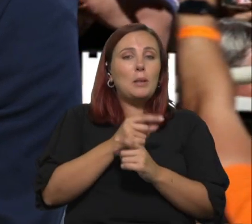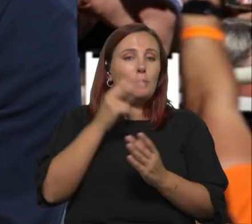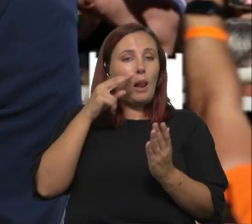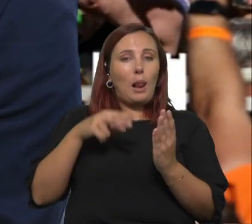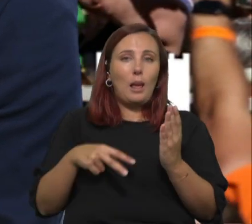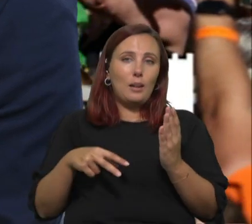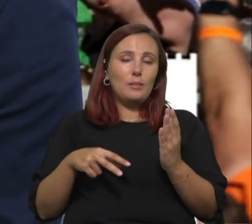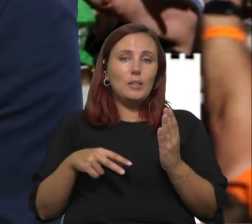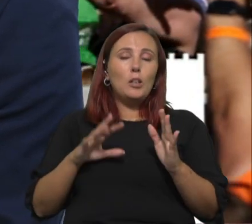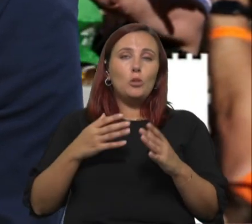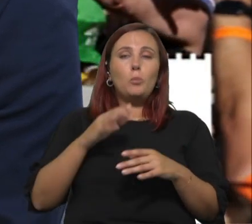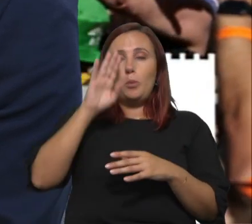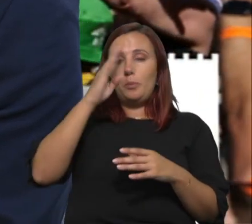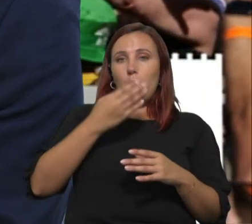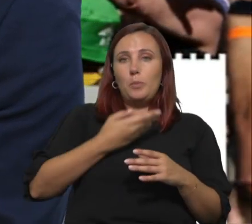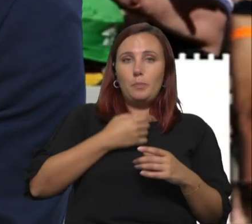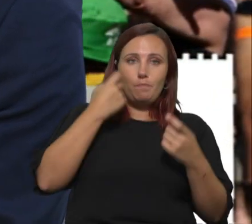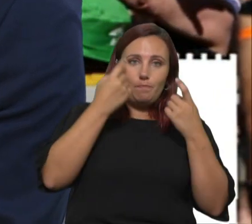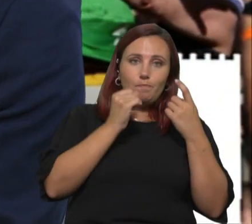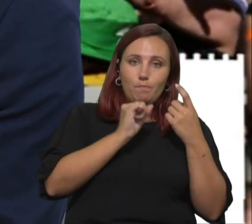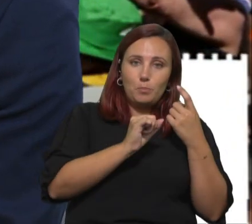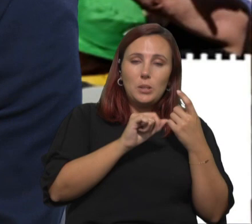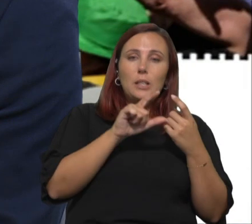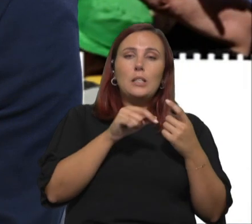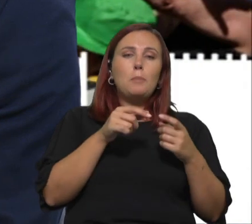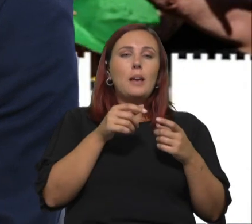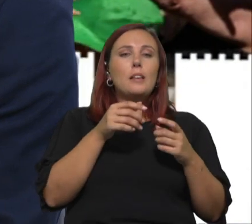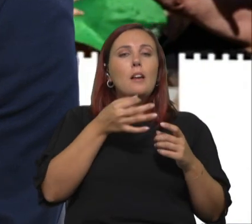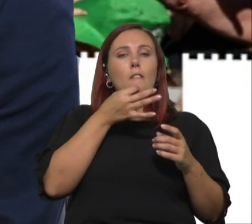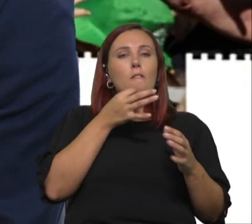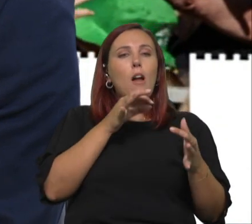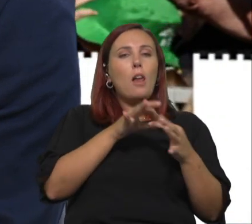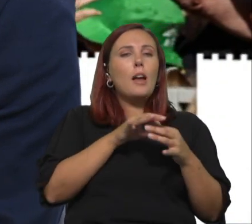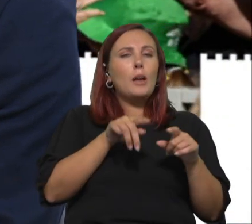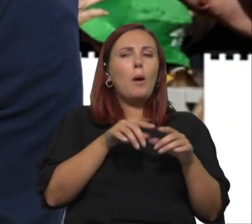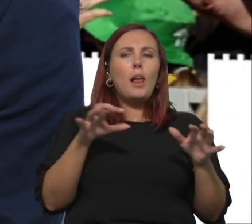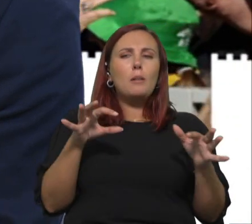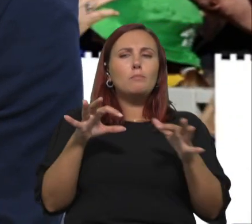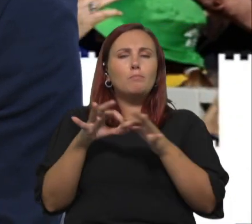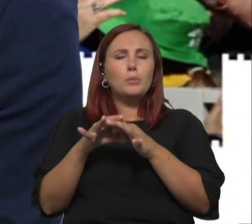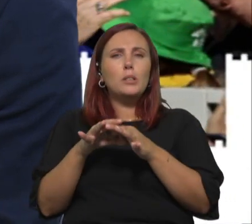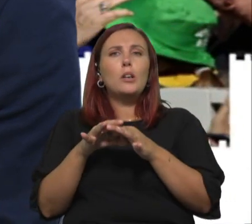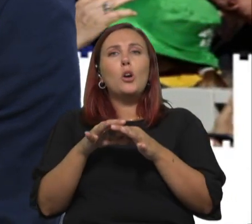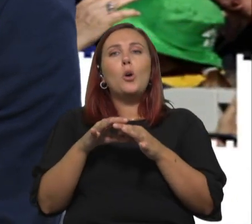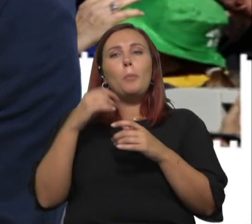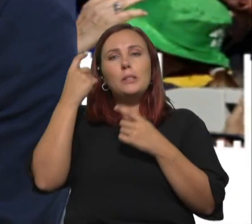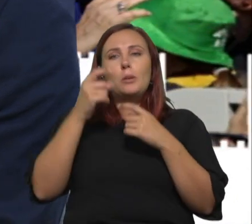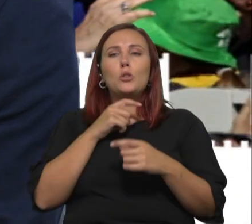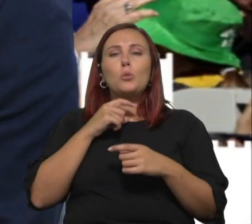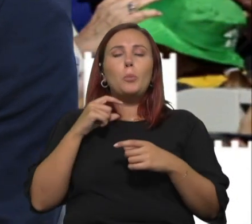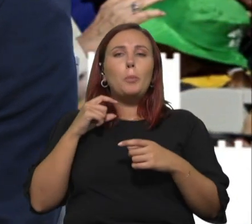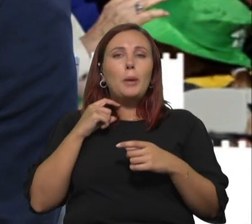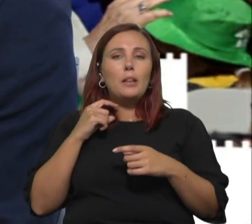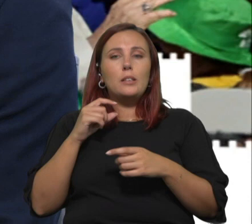encontramos no pensamento do Papa Francisco e na sua abordagem muita conexão com aquilo que é o pensamento do Padre Gaiac, que é o fundador do Instituto das Irmãs do